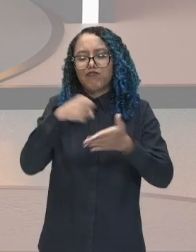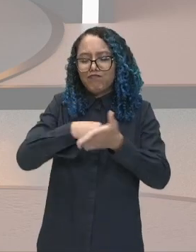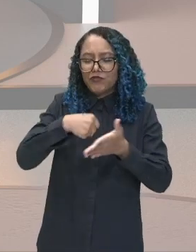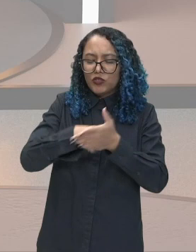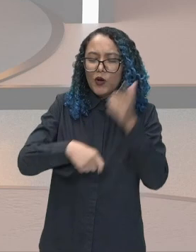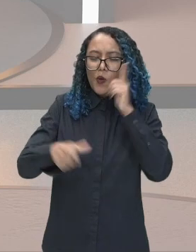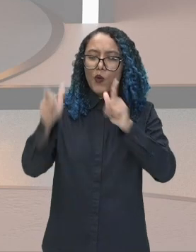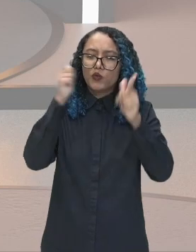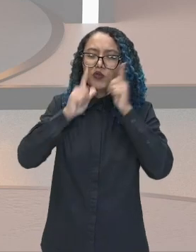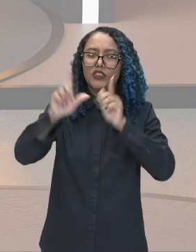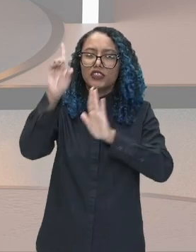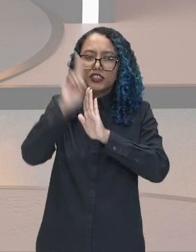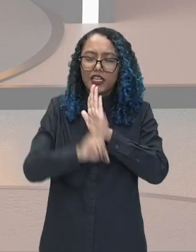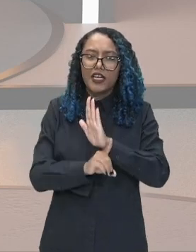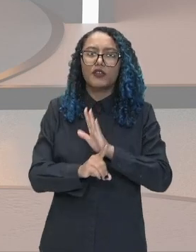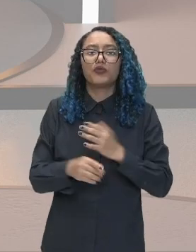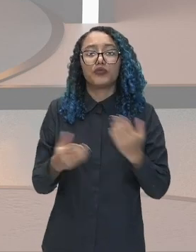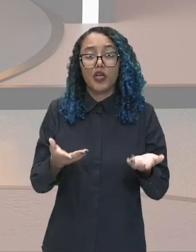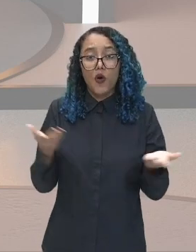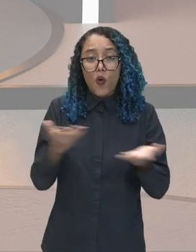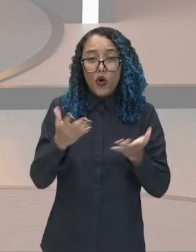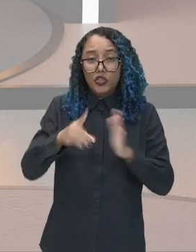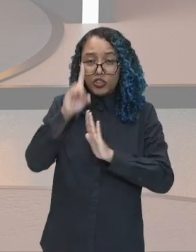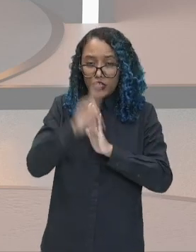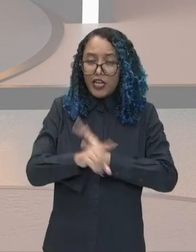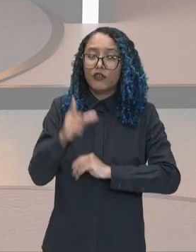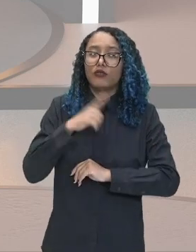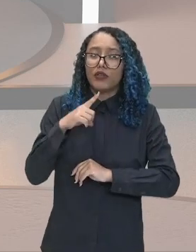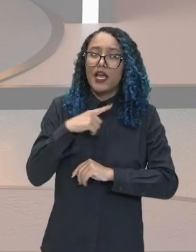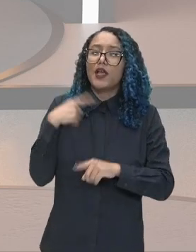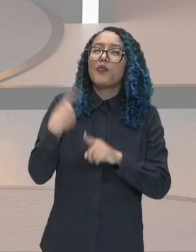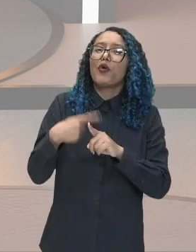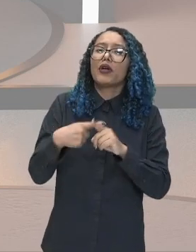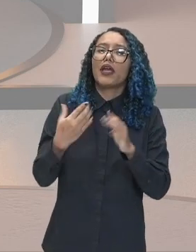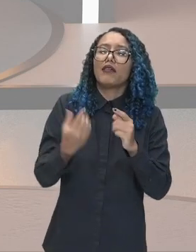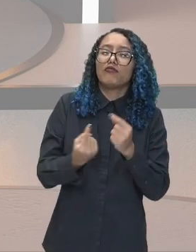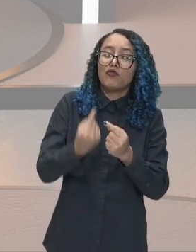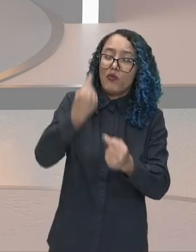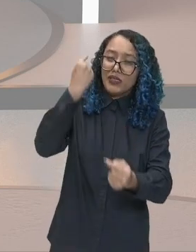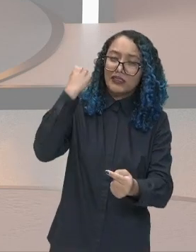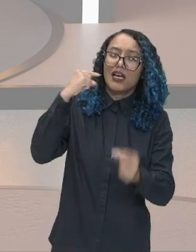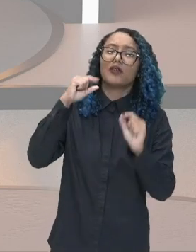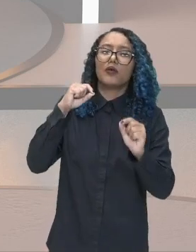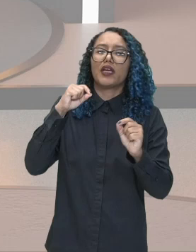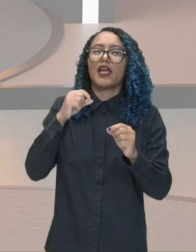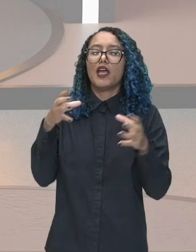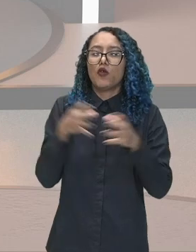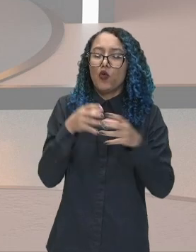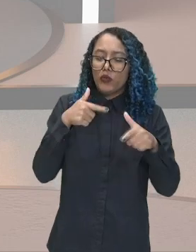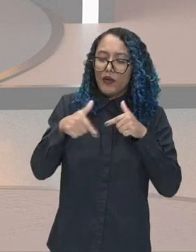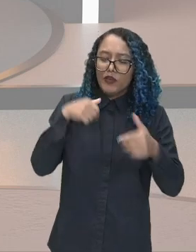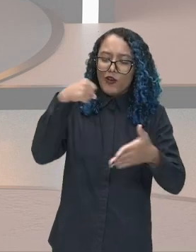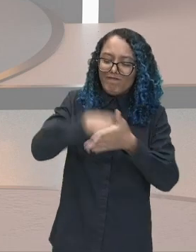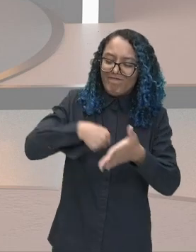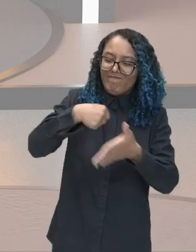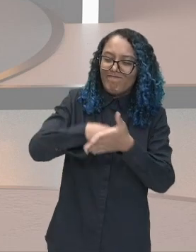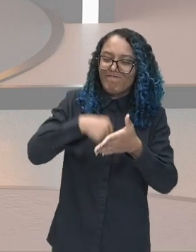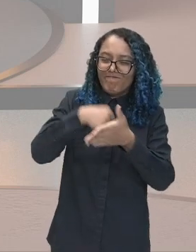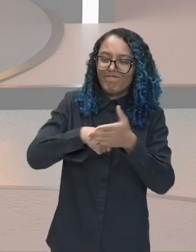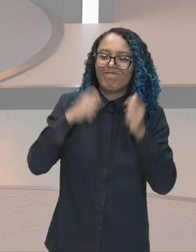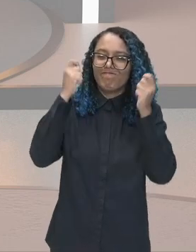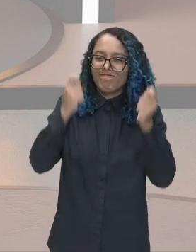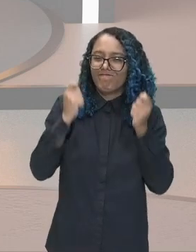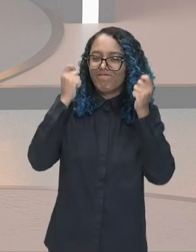direitos. Muitos direitos que nós temos hoje, né, foi aí à custa de lutas, né, dos trabalhadores. Muito bem.